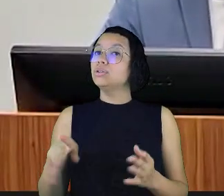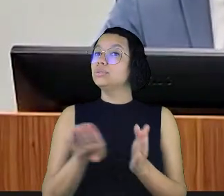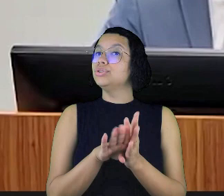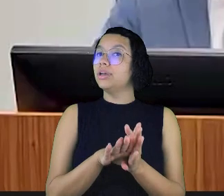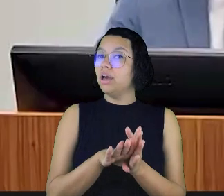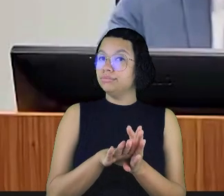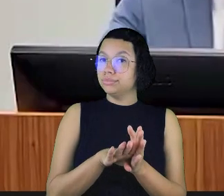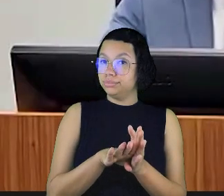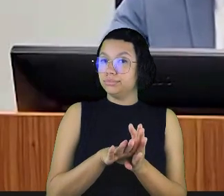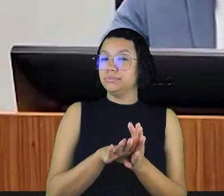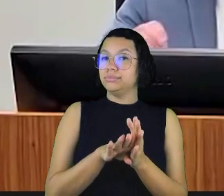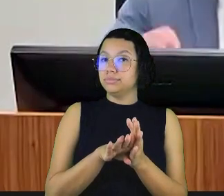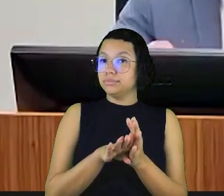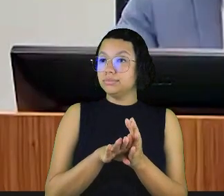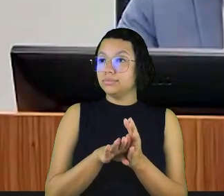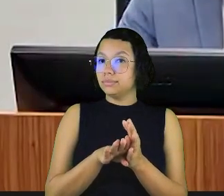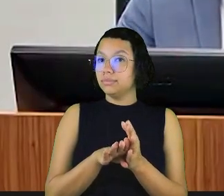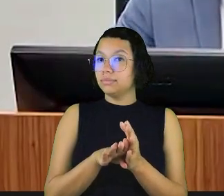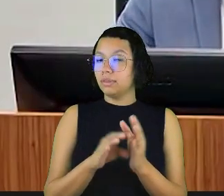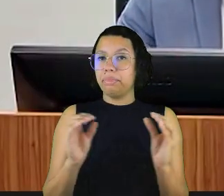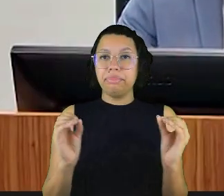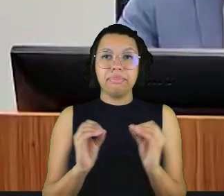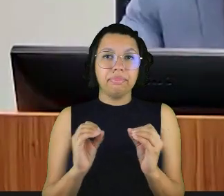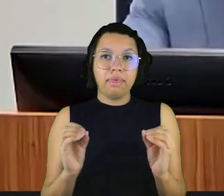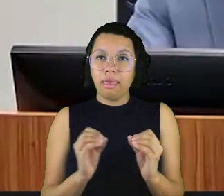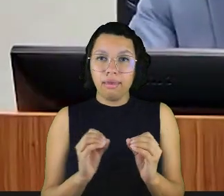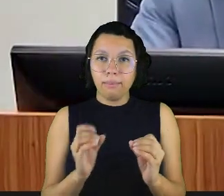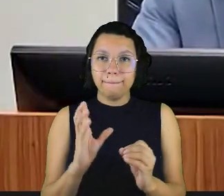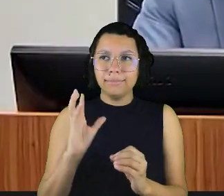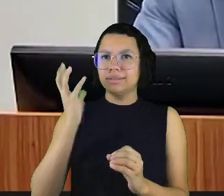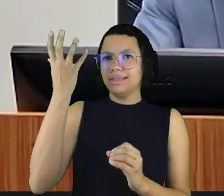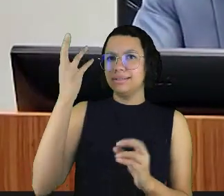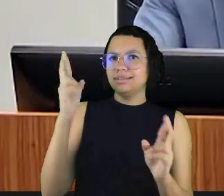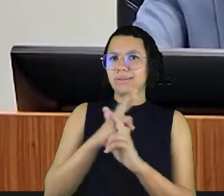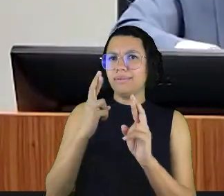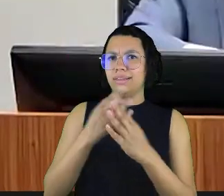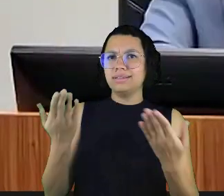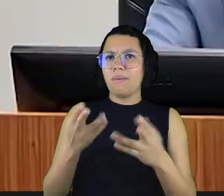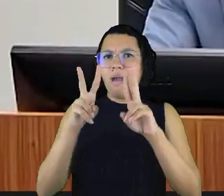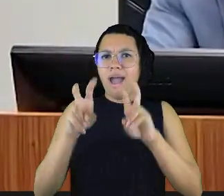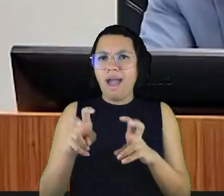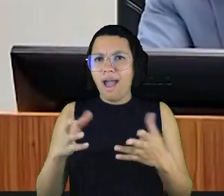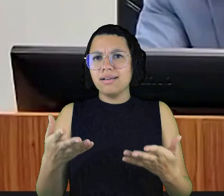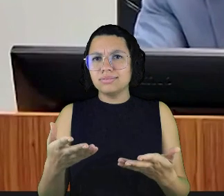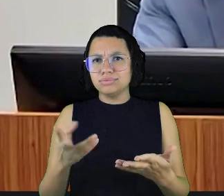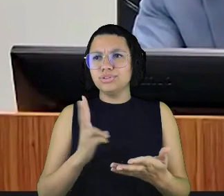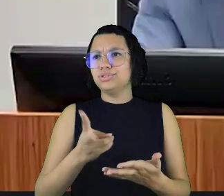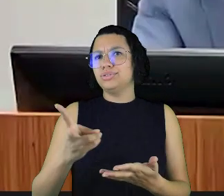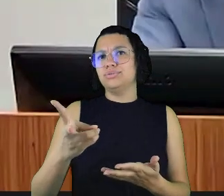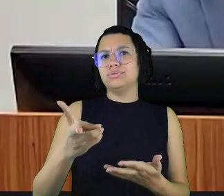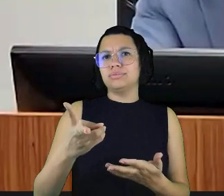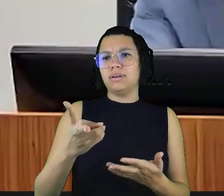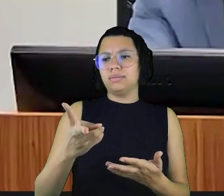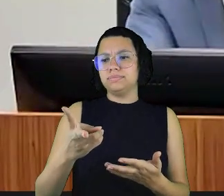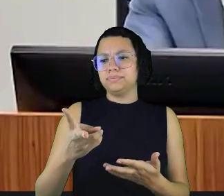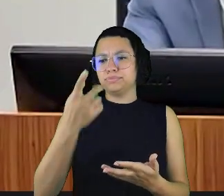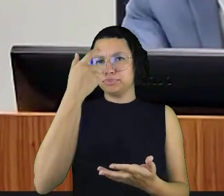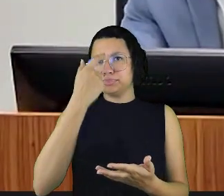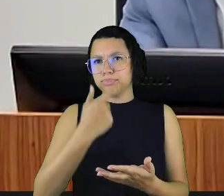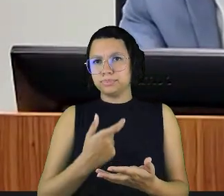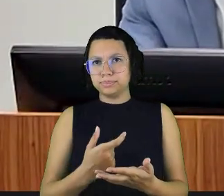a nenhuma conclusão em relação a esse assunto e nós continuarmos sendo